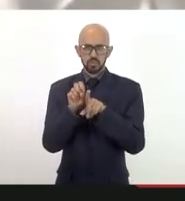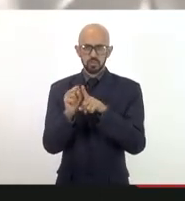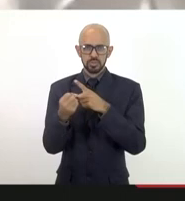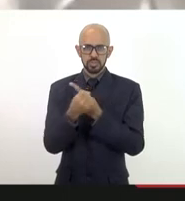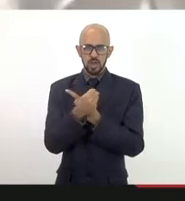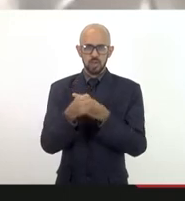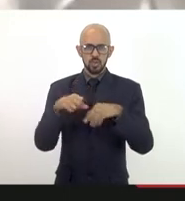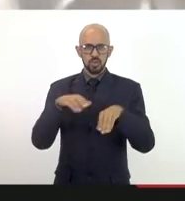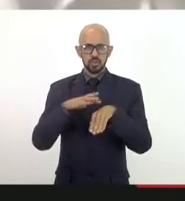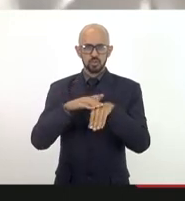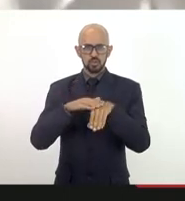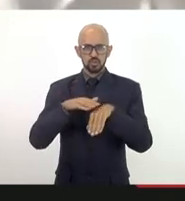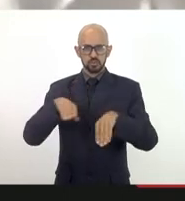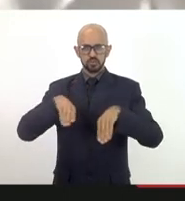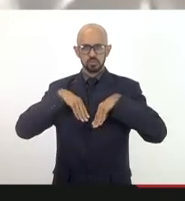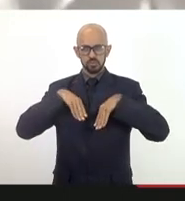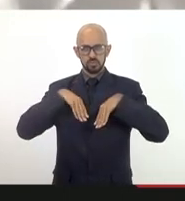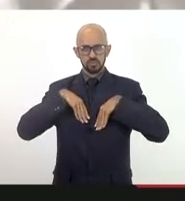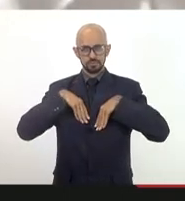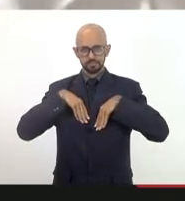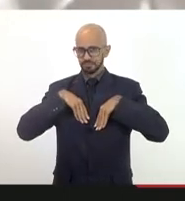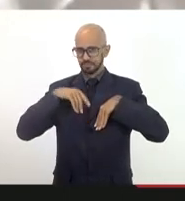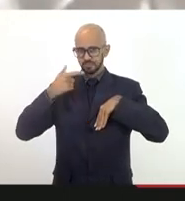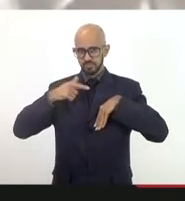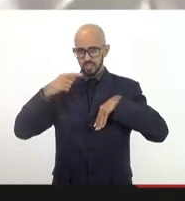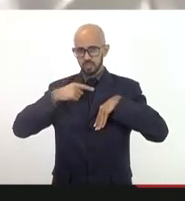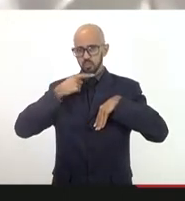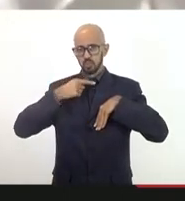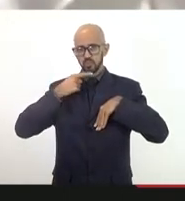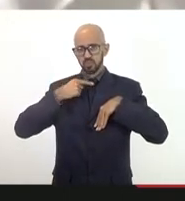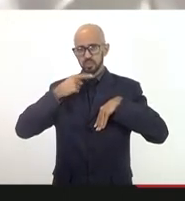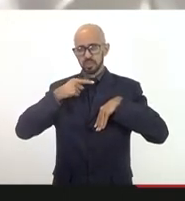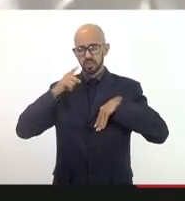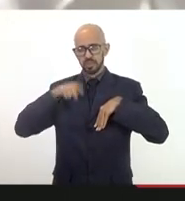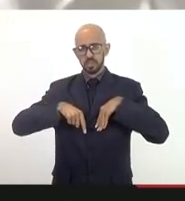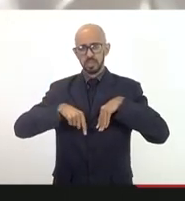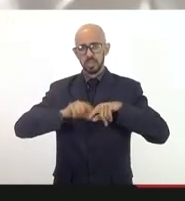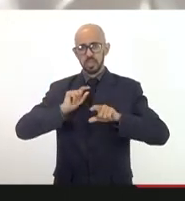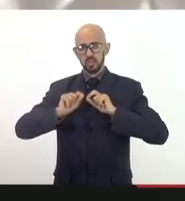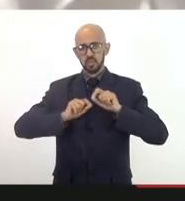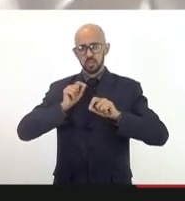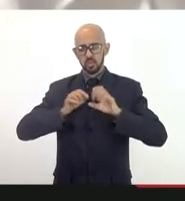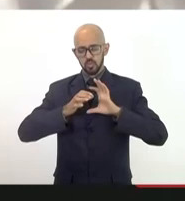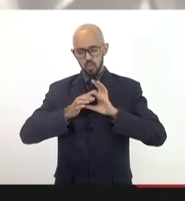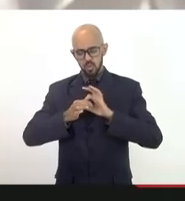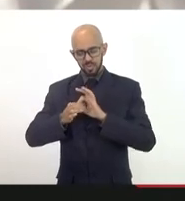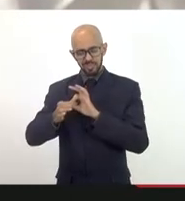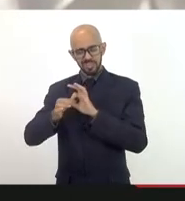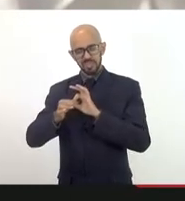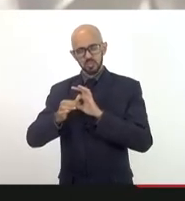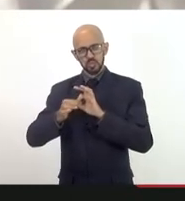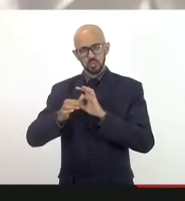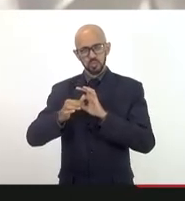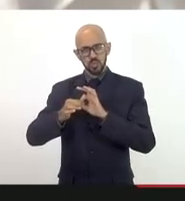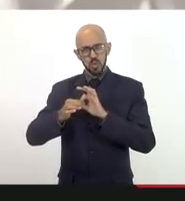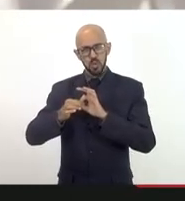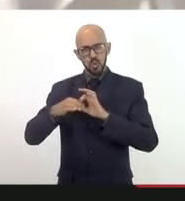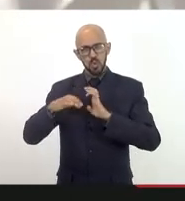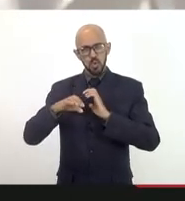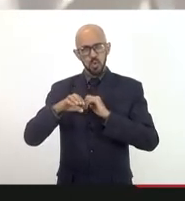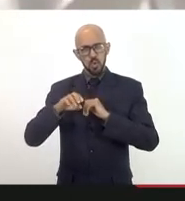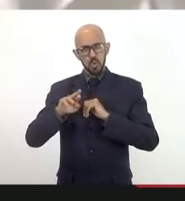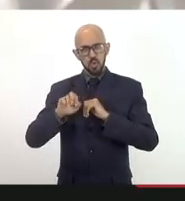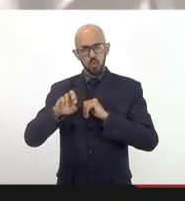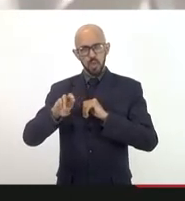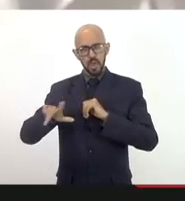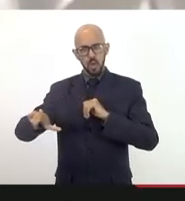tuberculose, sem dúvida nenhuma, é talvez um dos retratos mais cruéis da desigualdade social. Então, conheci a